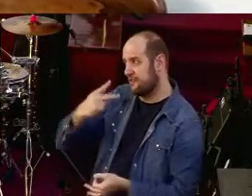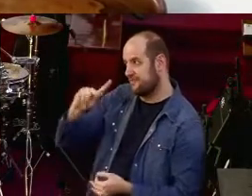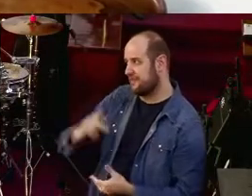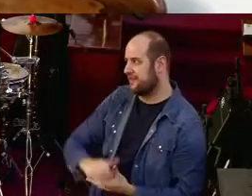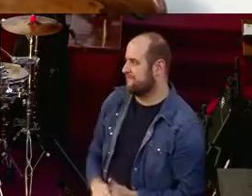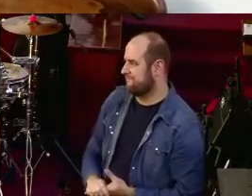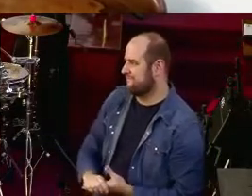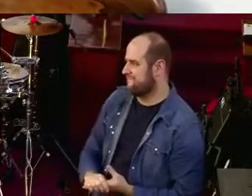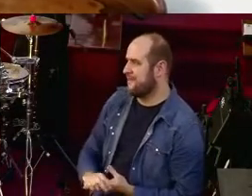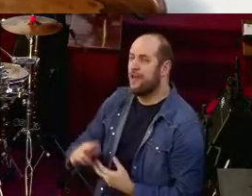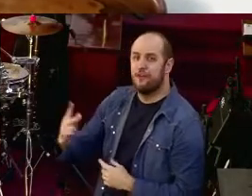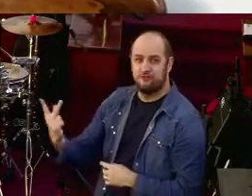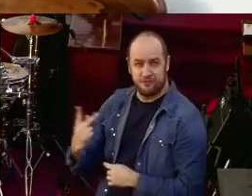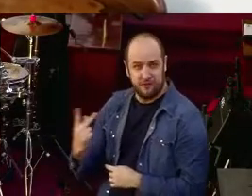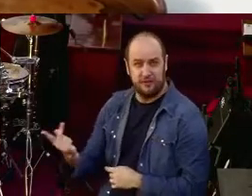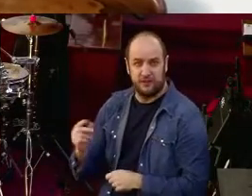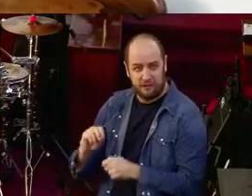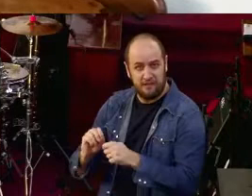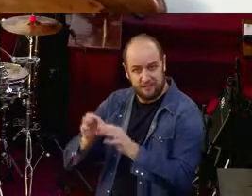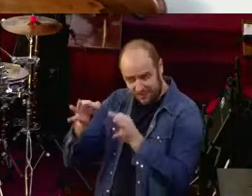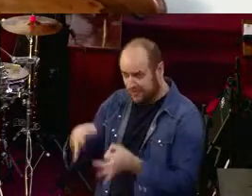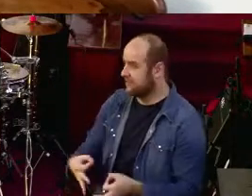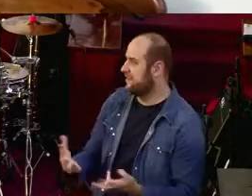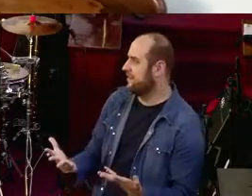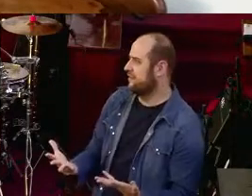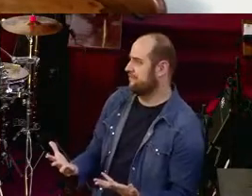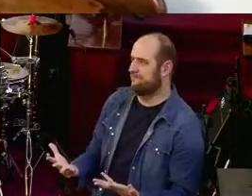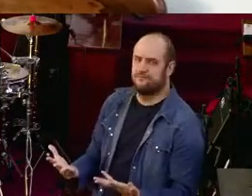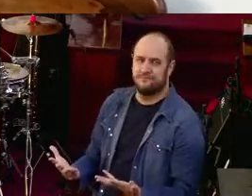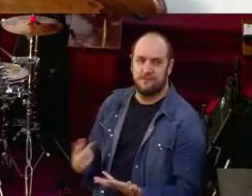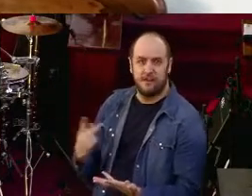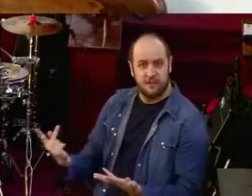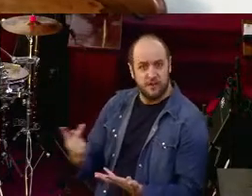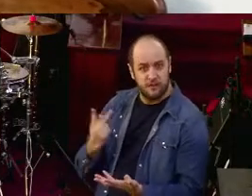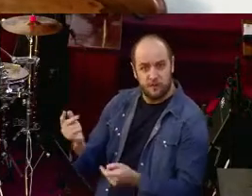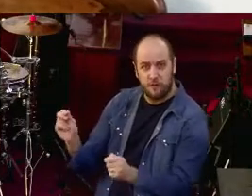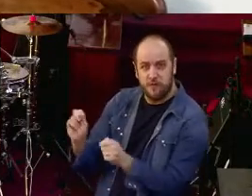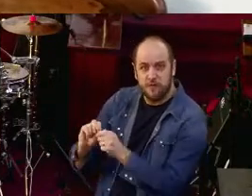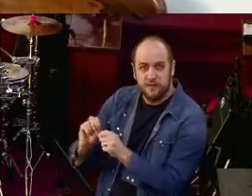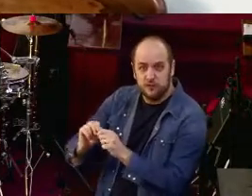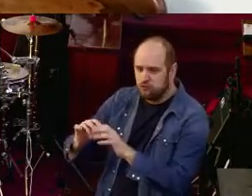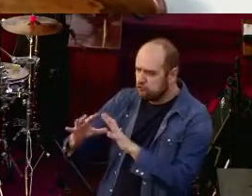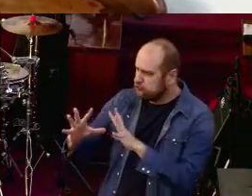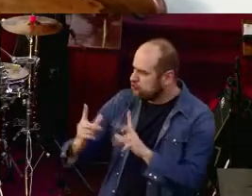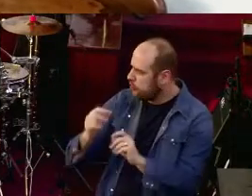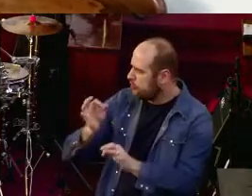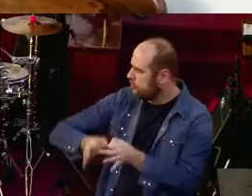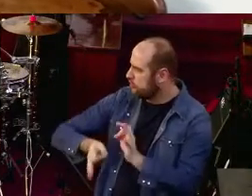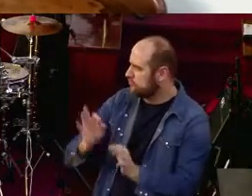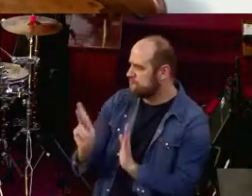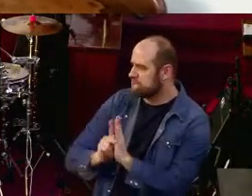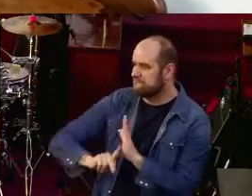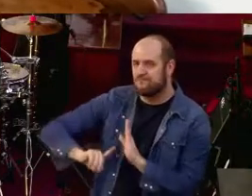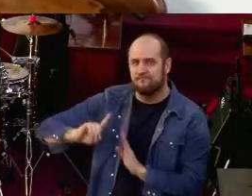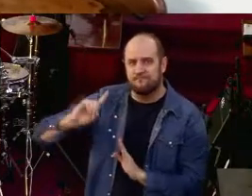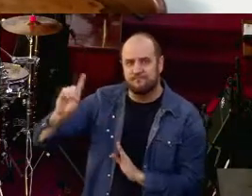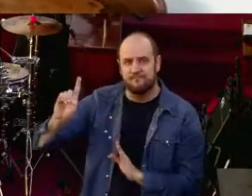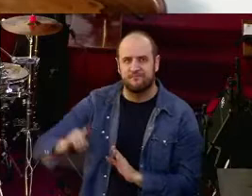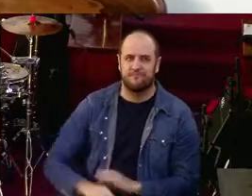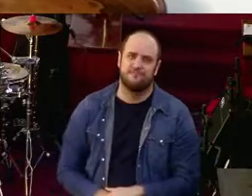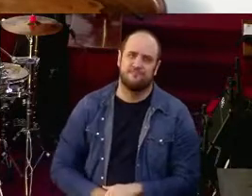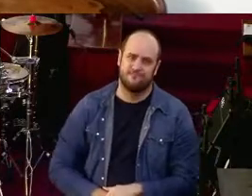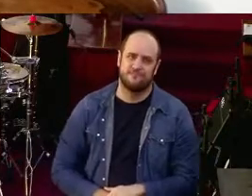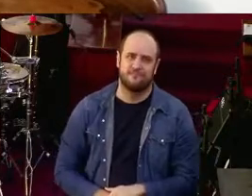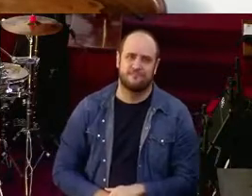precisamos cumprir o que é certo. Nós precisamos cumprir toda a justiça de Deus. Quando